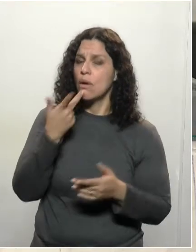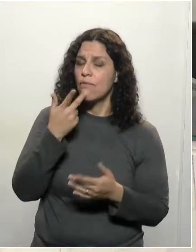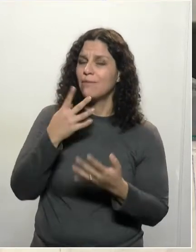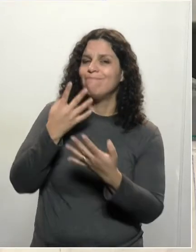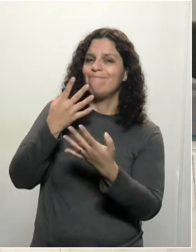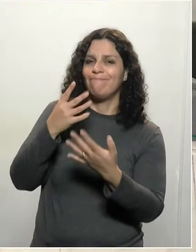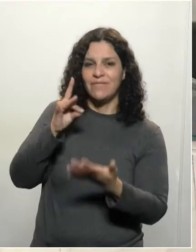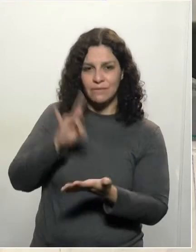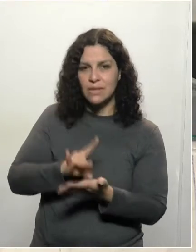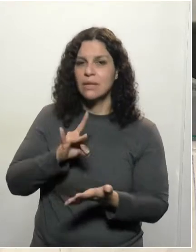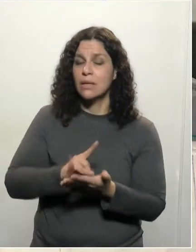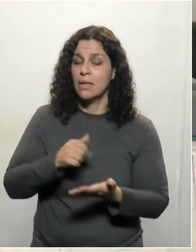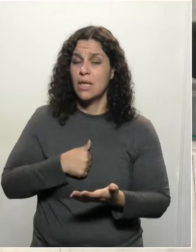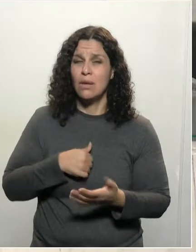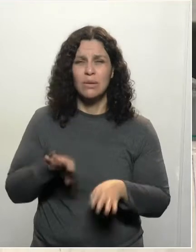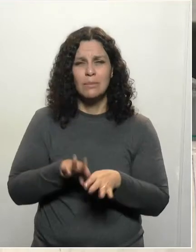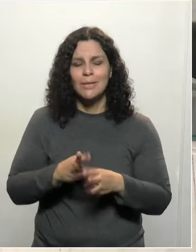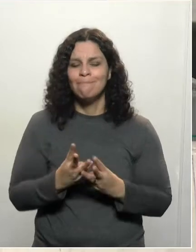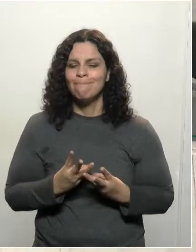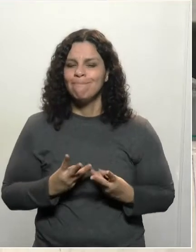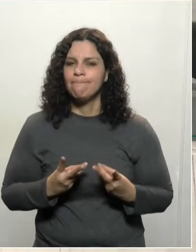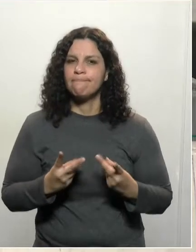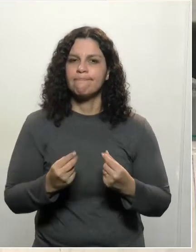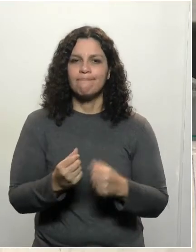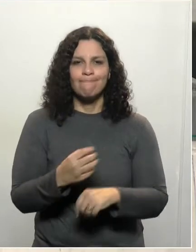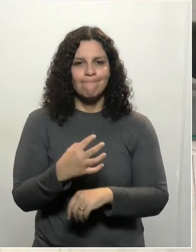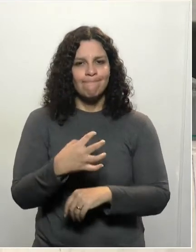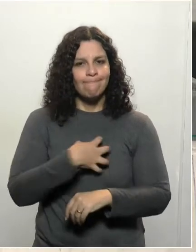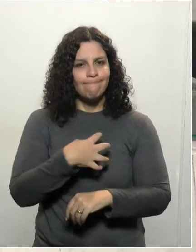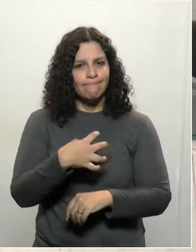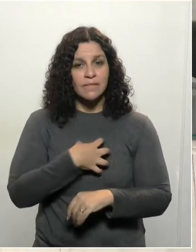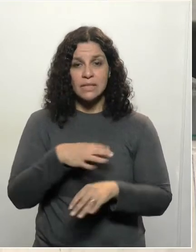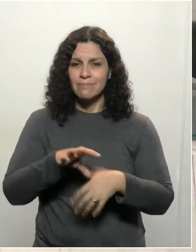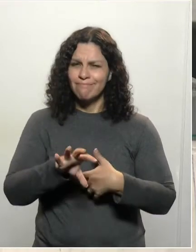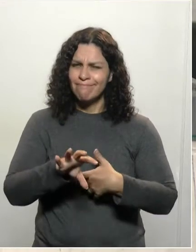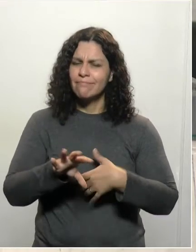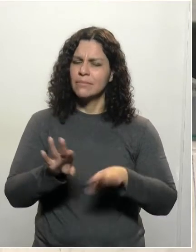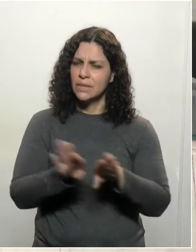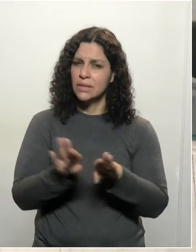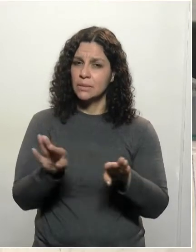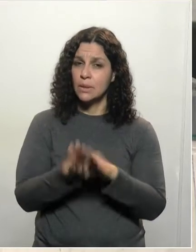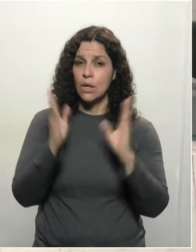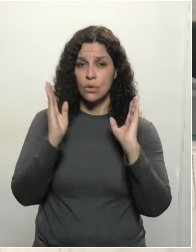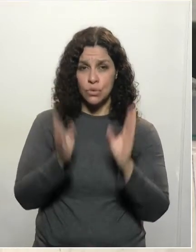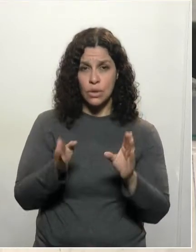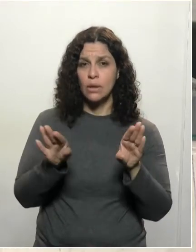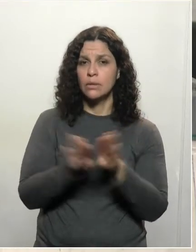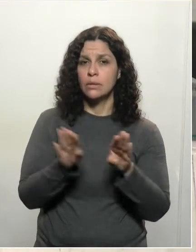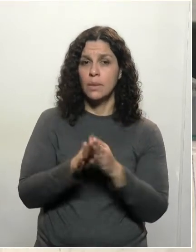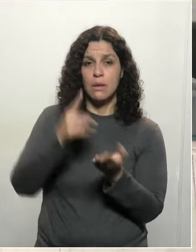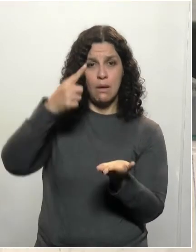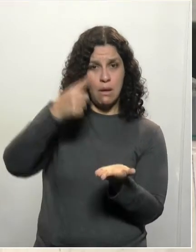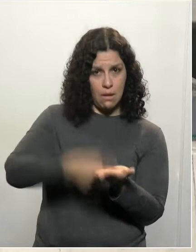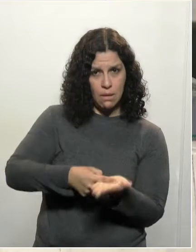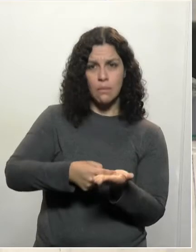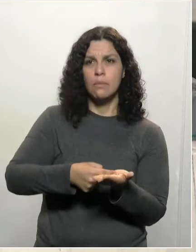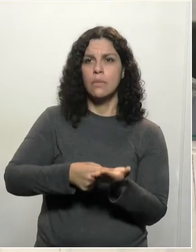confesso que fiquei muito sensibilizado. Eu encaminhei essa campanha